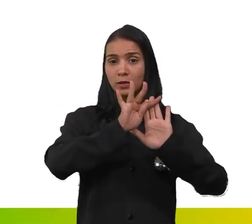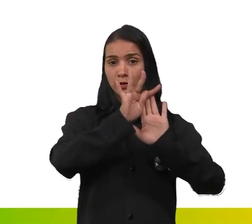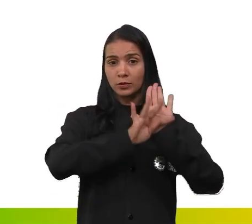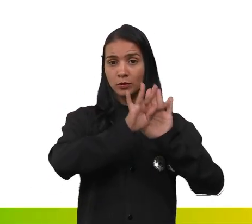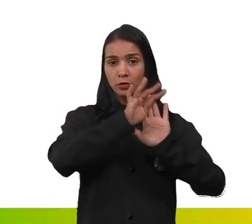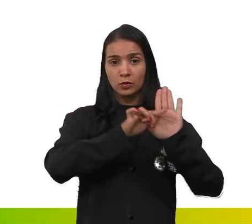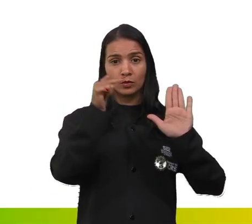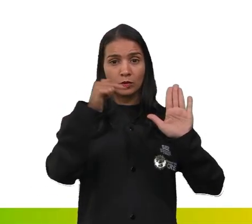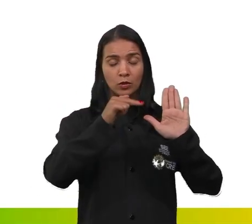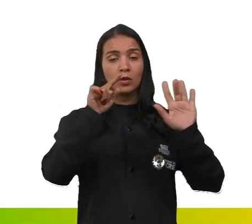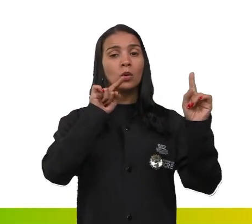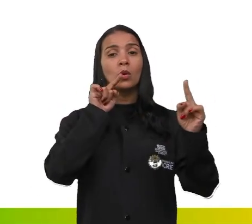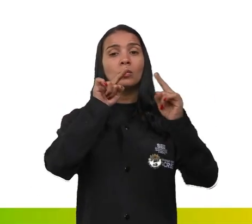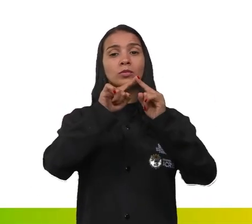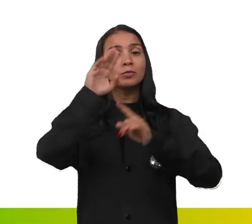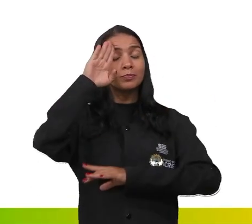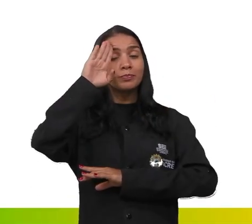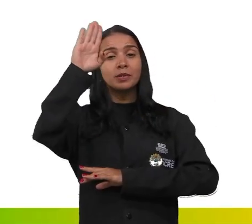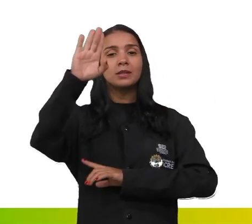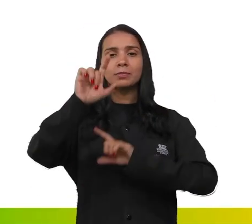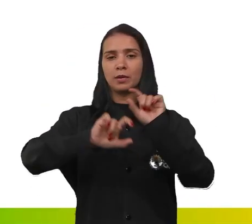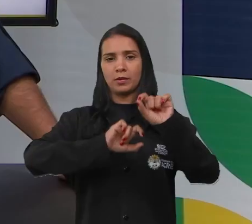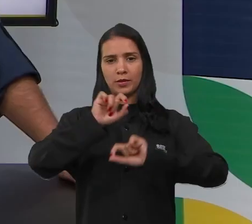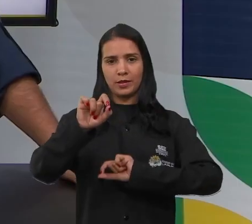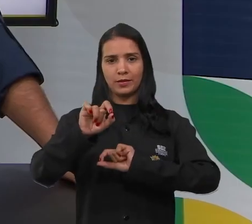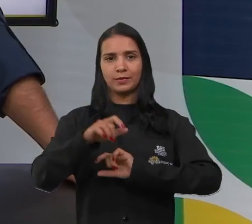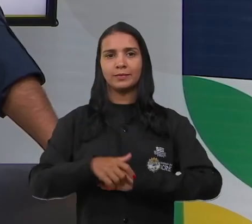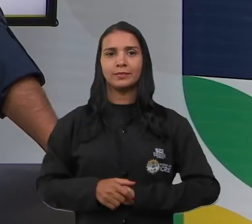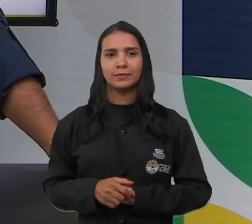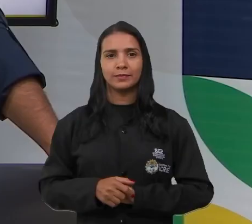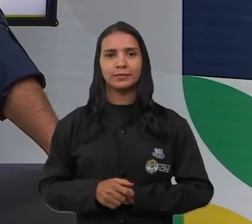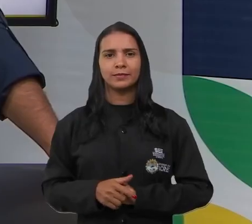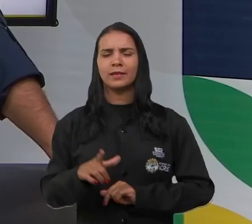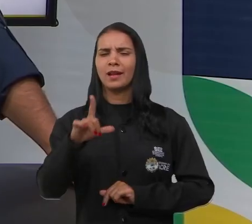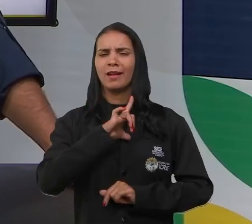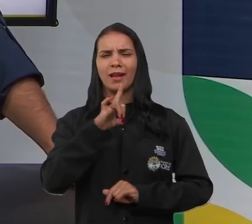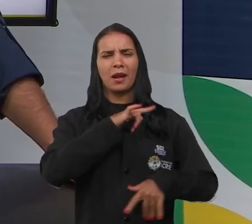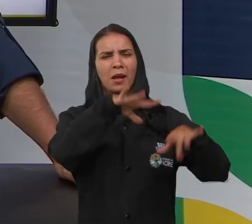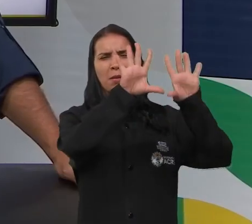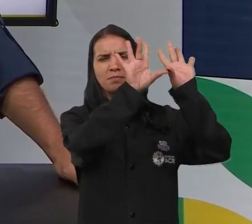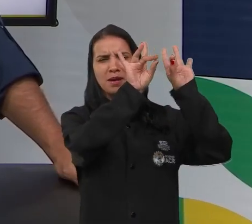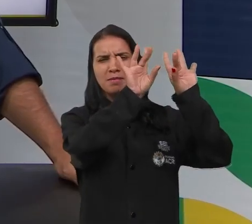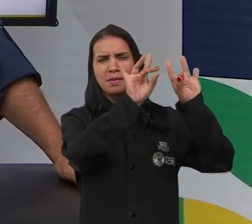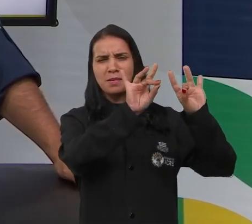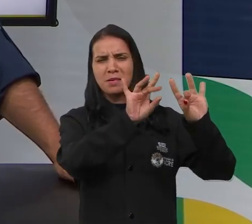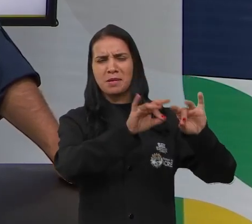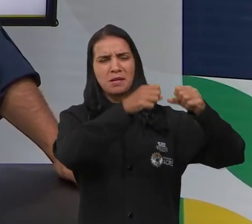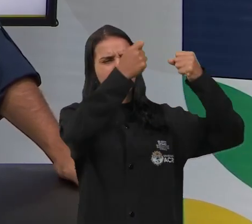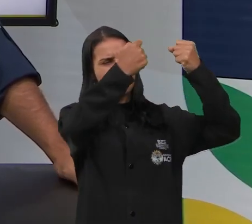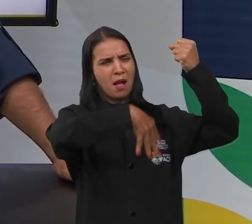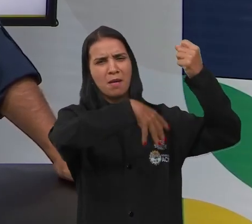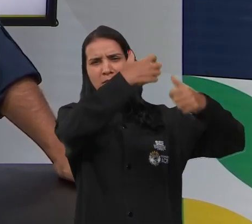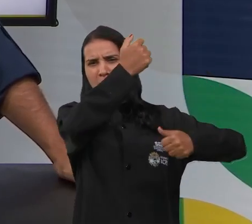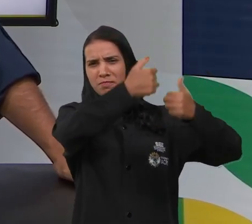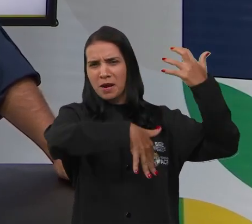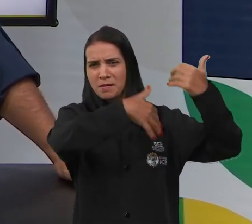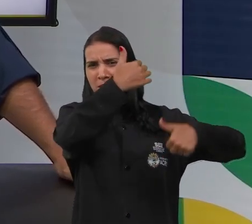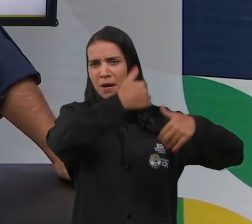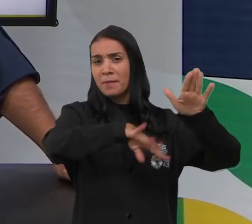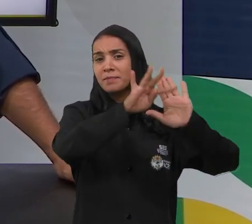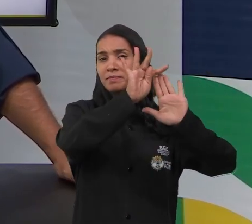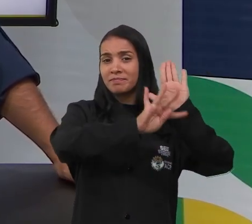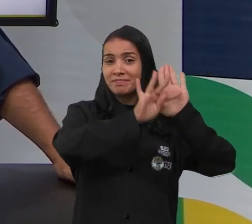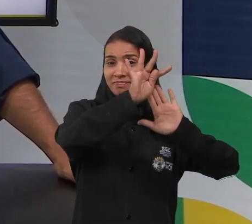políticas públicas voltadas às práticas corporais? Então, tinha lá a abordagem do que a gente já mencionou, acerca da Constituição, dos